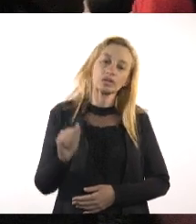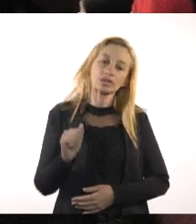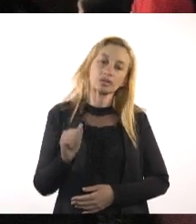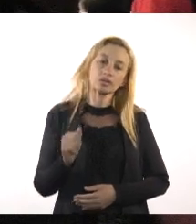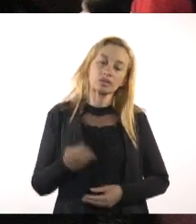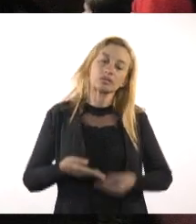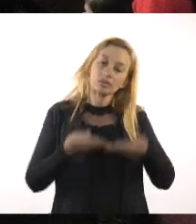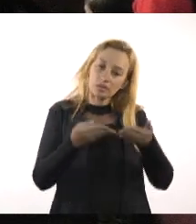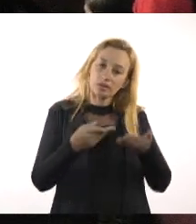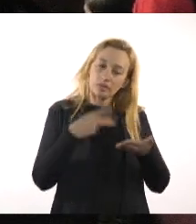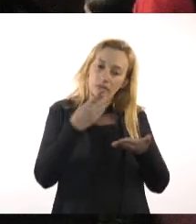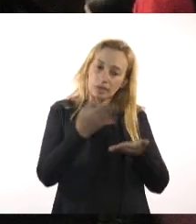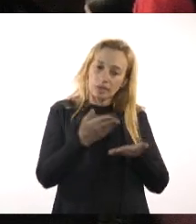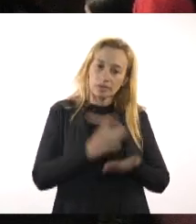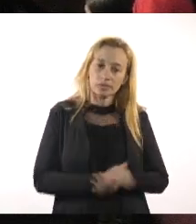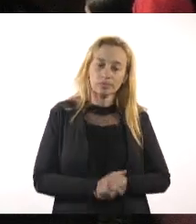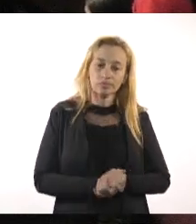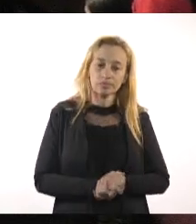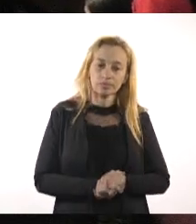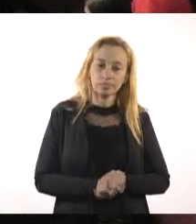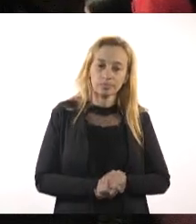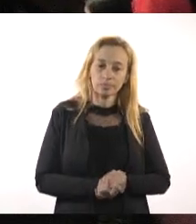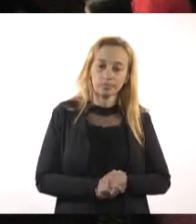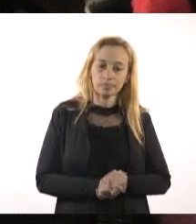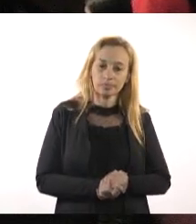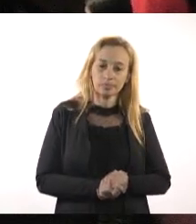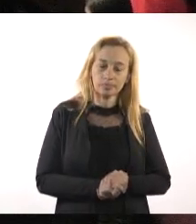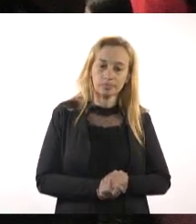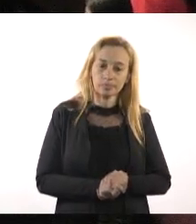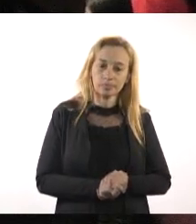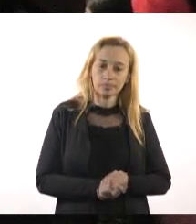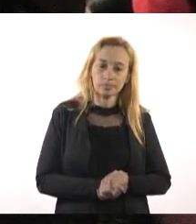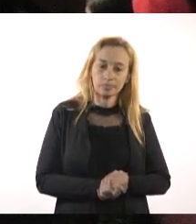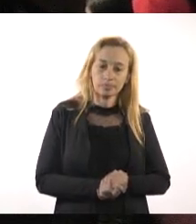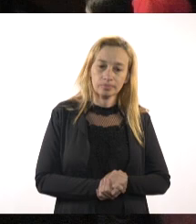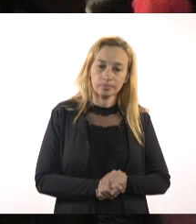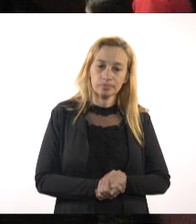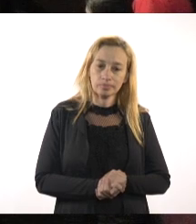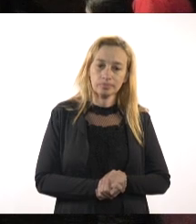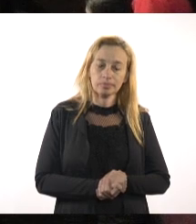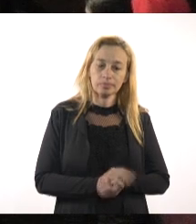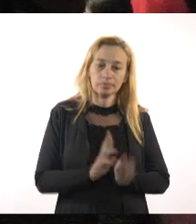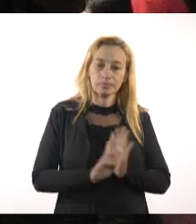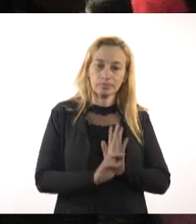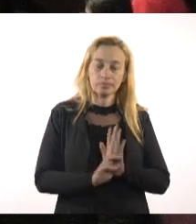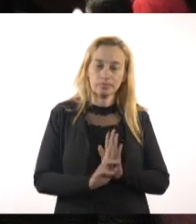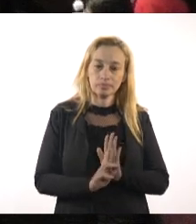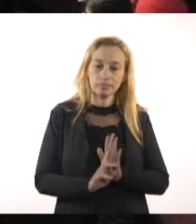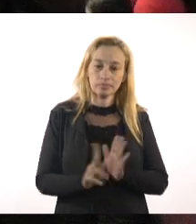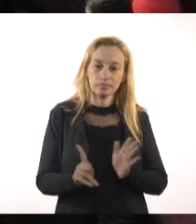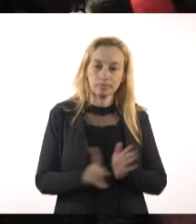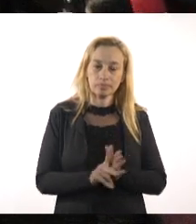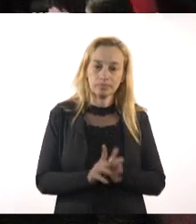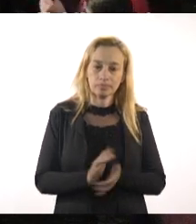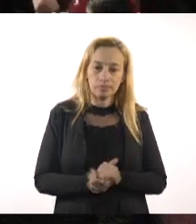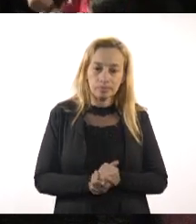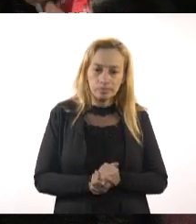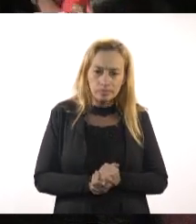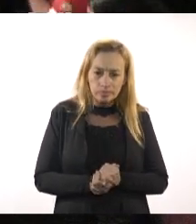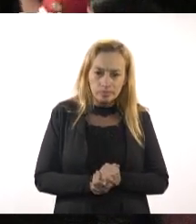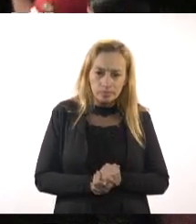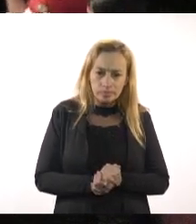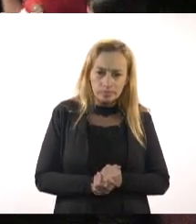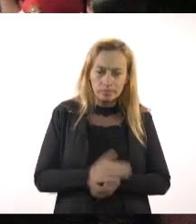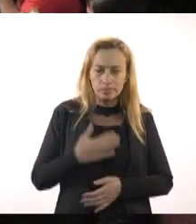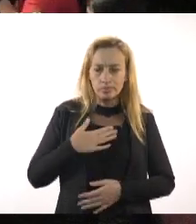agora à Juliana, que ela vai apresentar, ela própria vai apresentar o projeto. Então, olá, galera. Eu